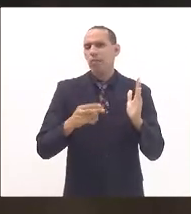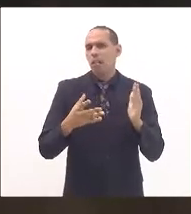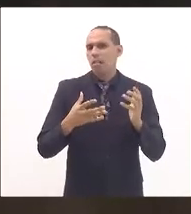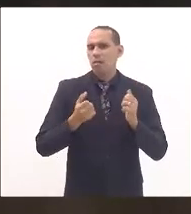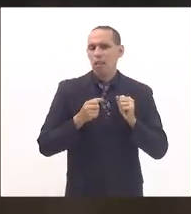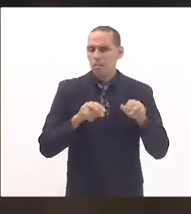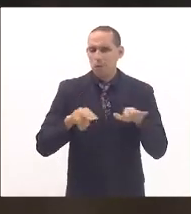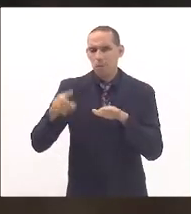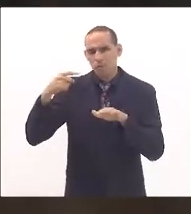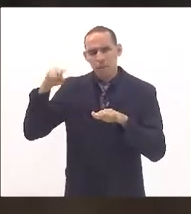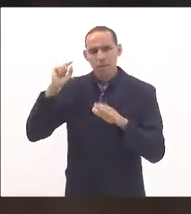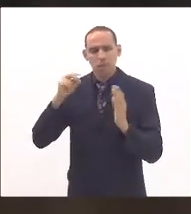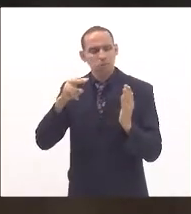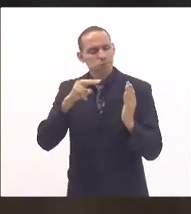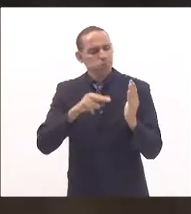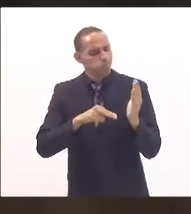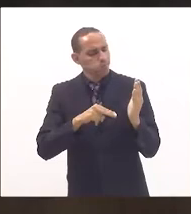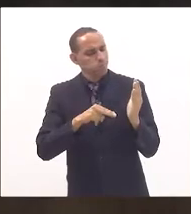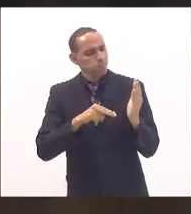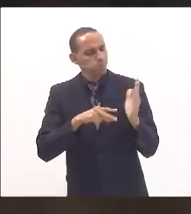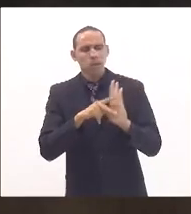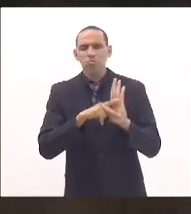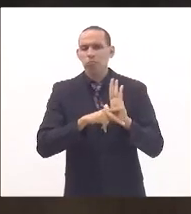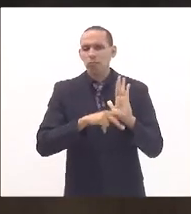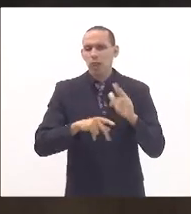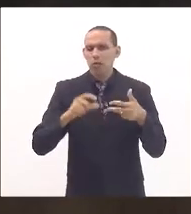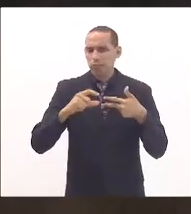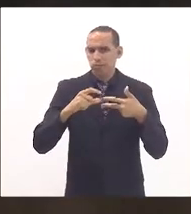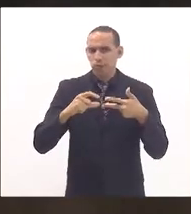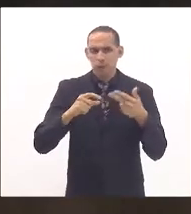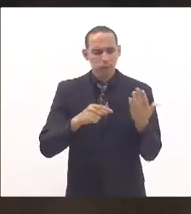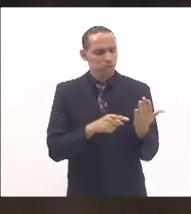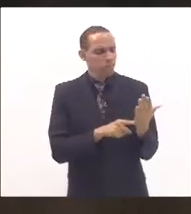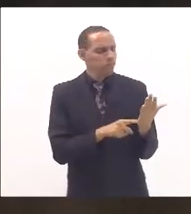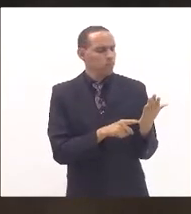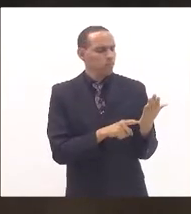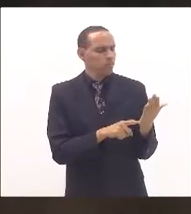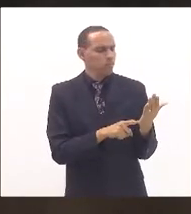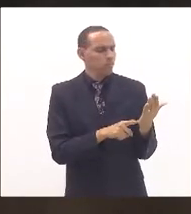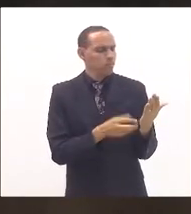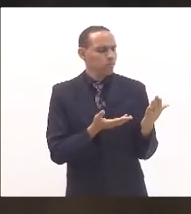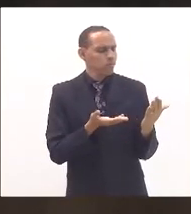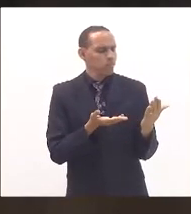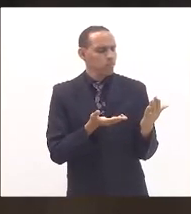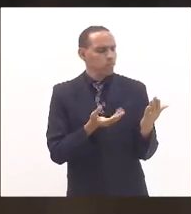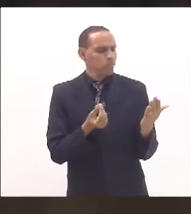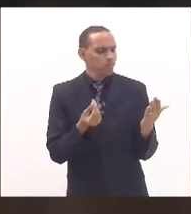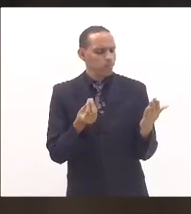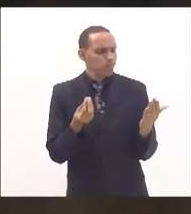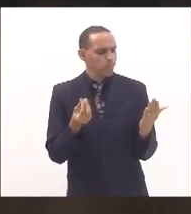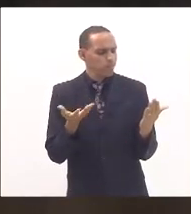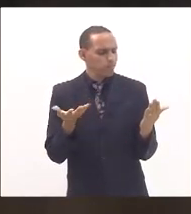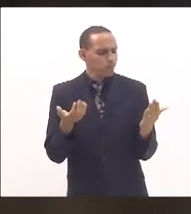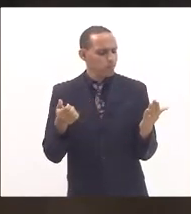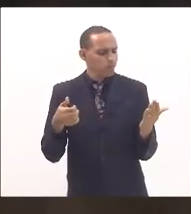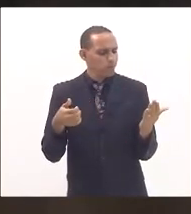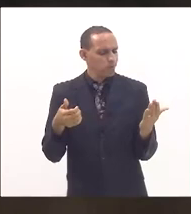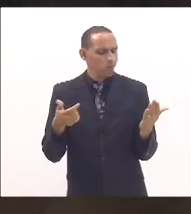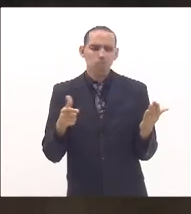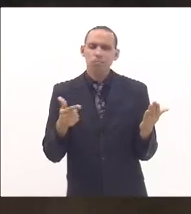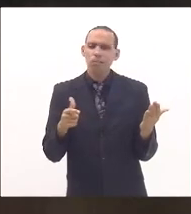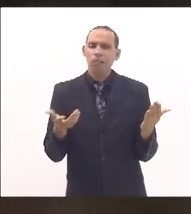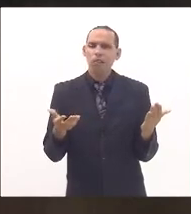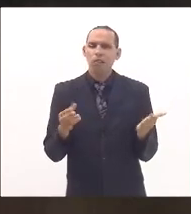semana passada o projeto que vem do Poder Executivo, ele ficou sem consistência, ele ficou muito